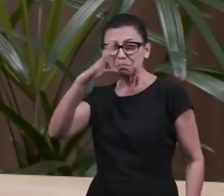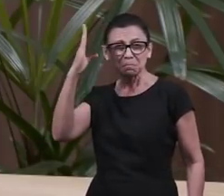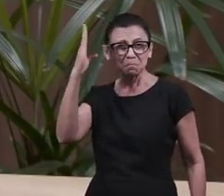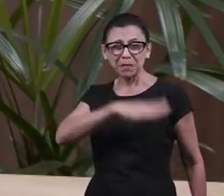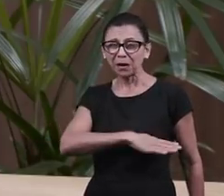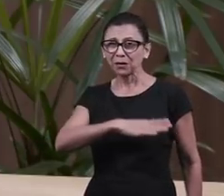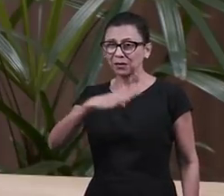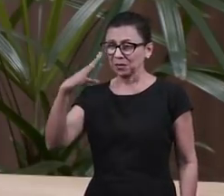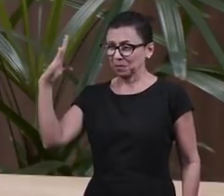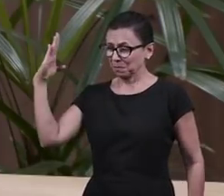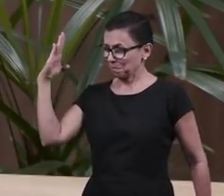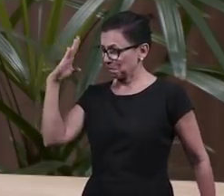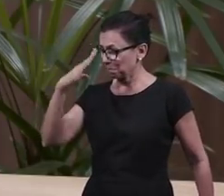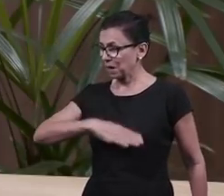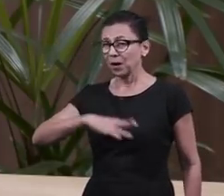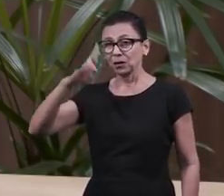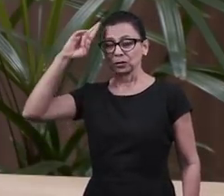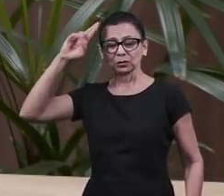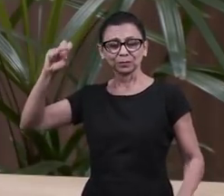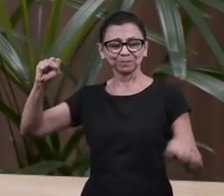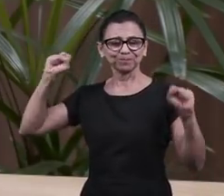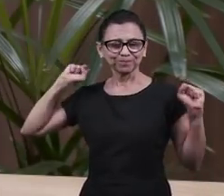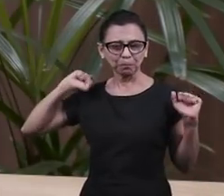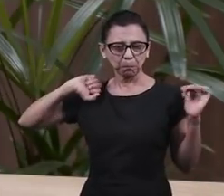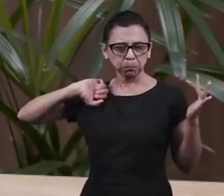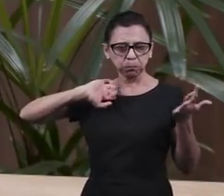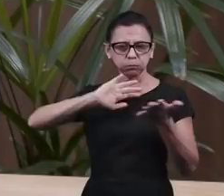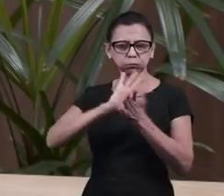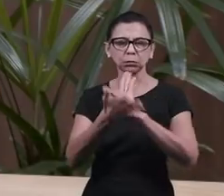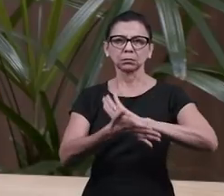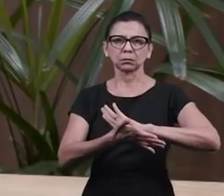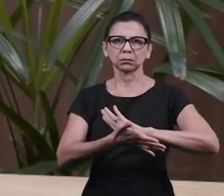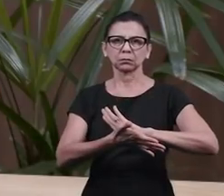Mas o Senhor é sempre um Deus de oportunidade. Ele avisou antes.